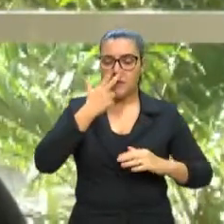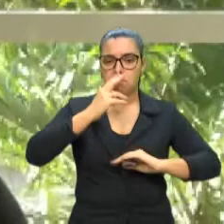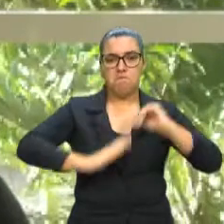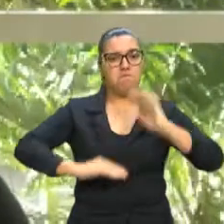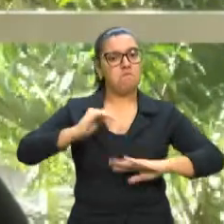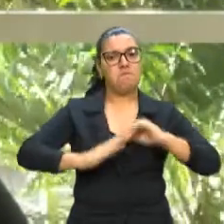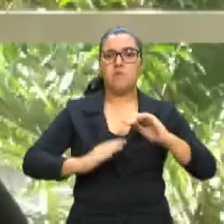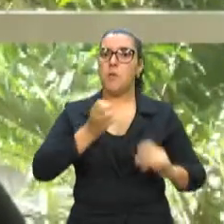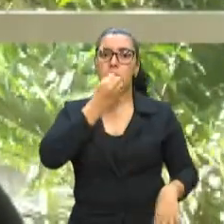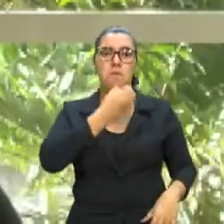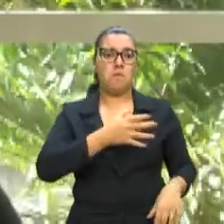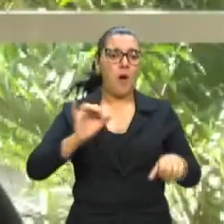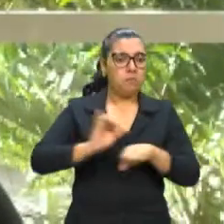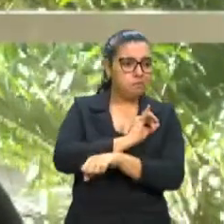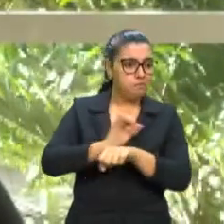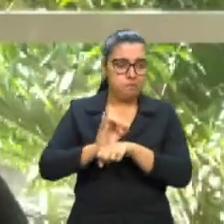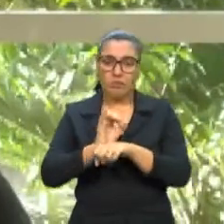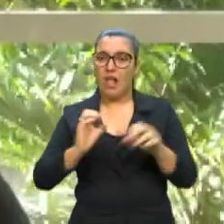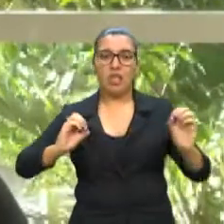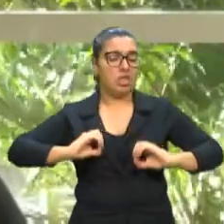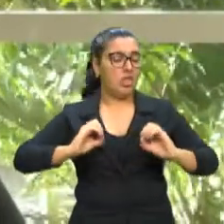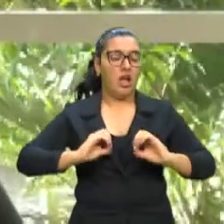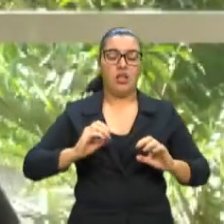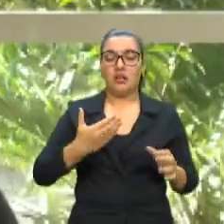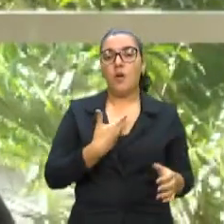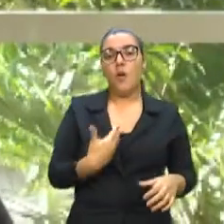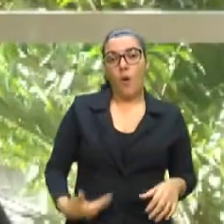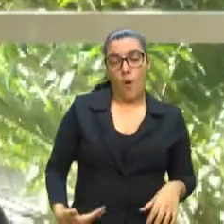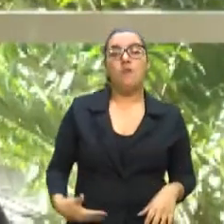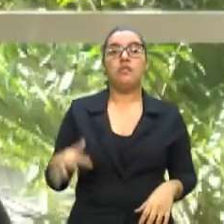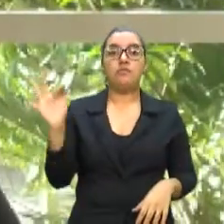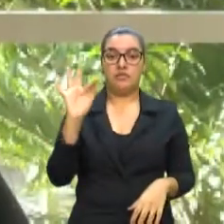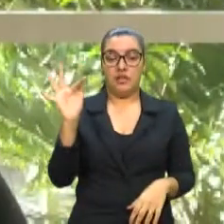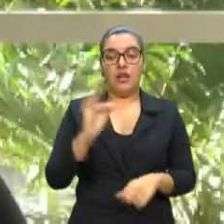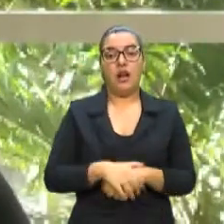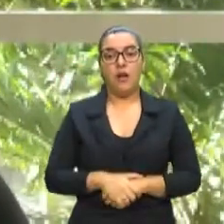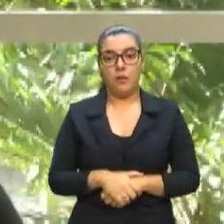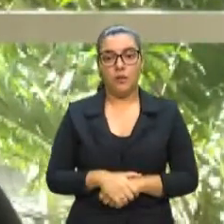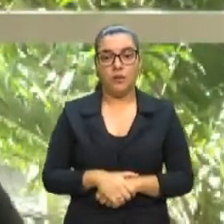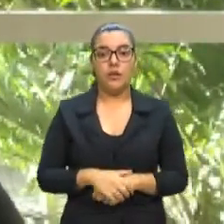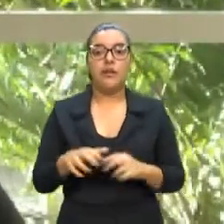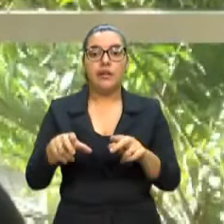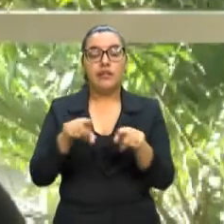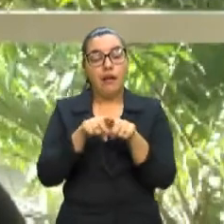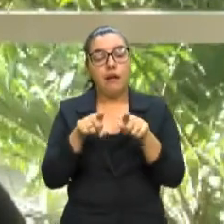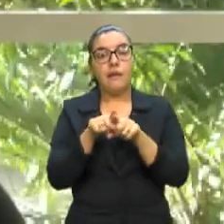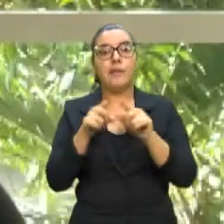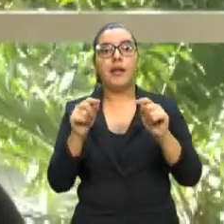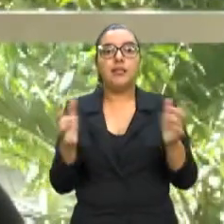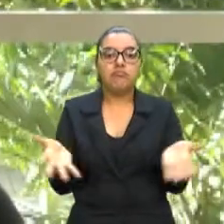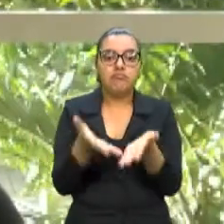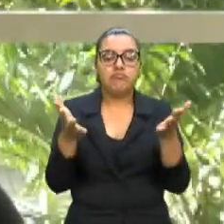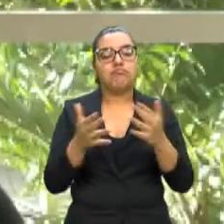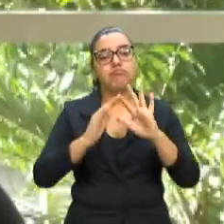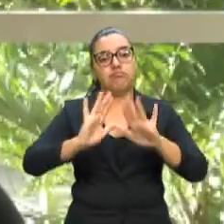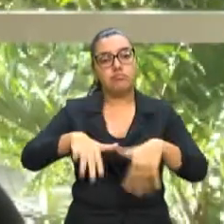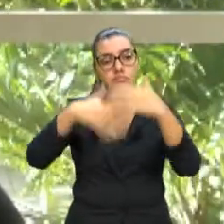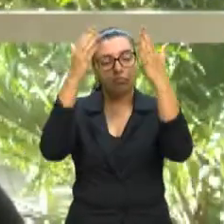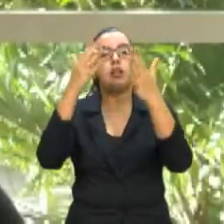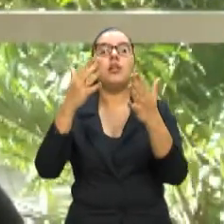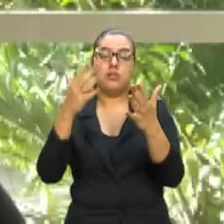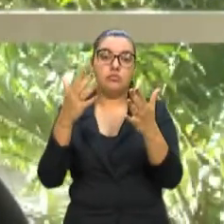tem de articular esses novos investimentos e estimular o crescimento dos